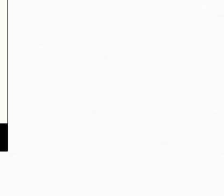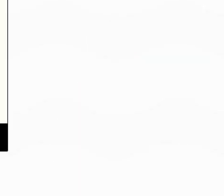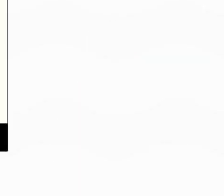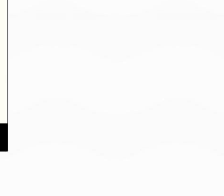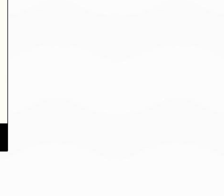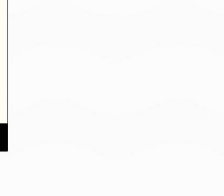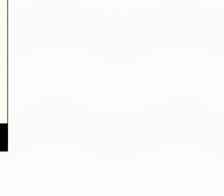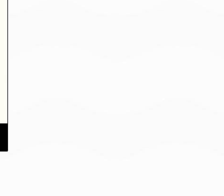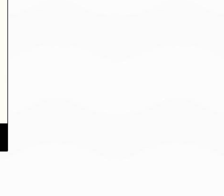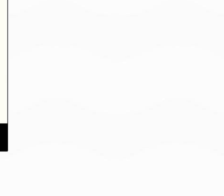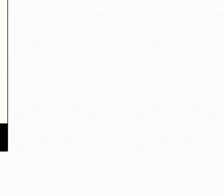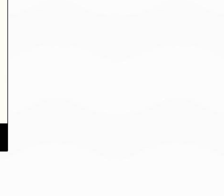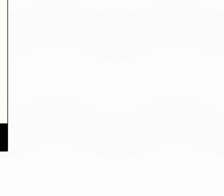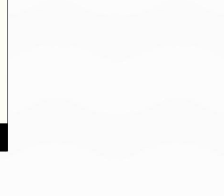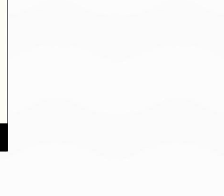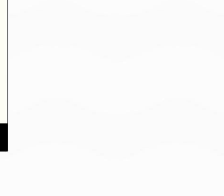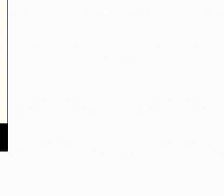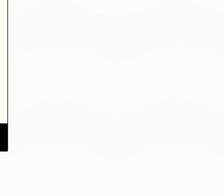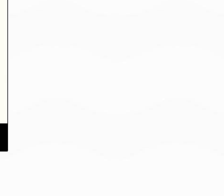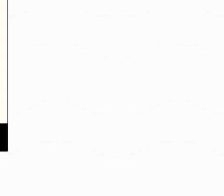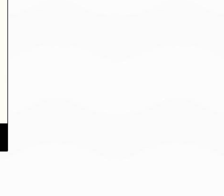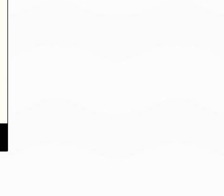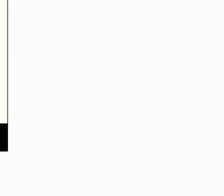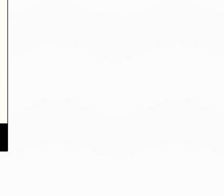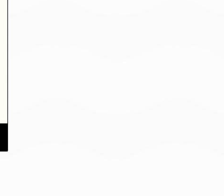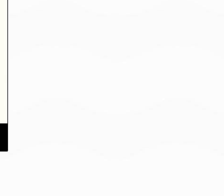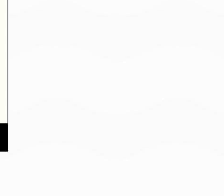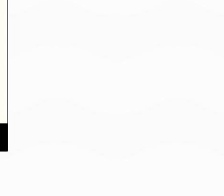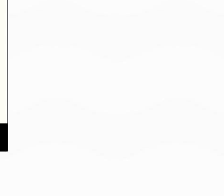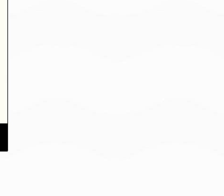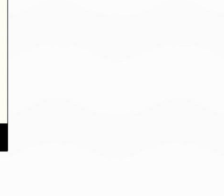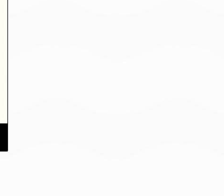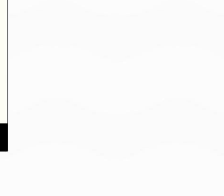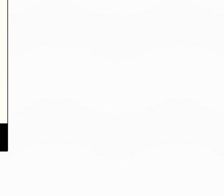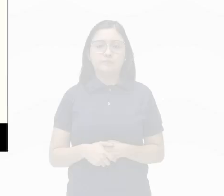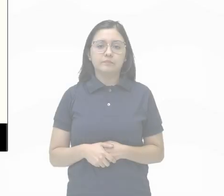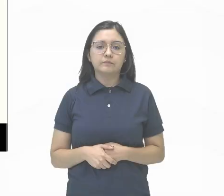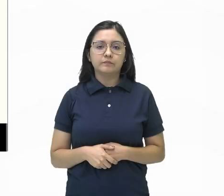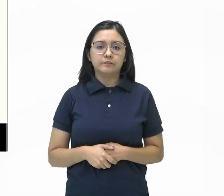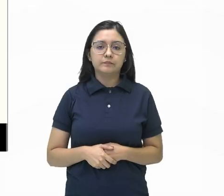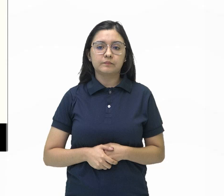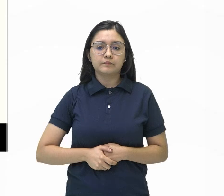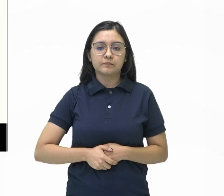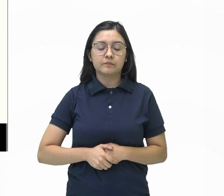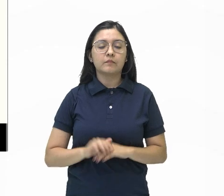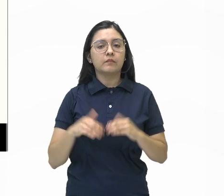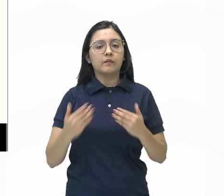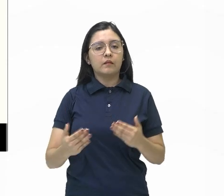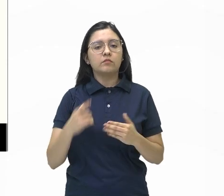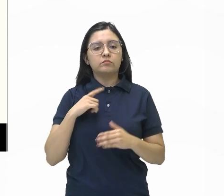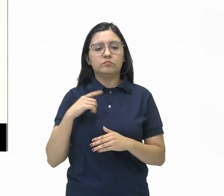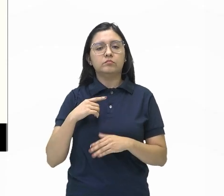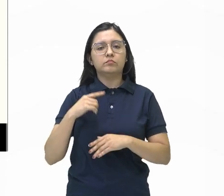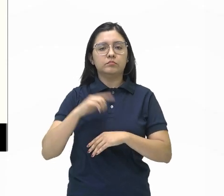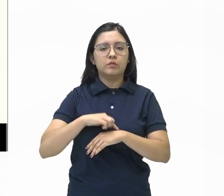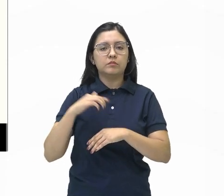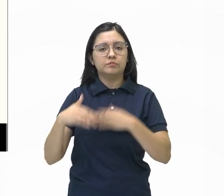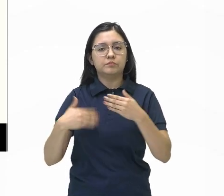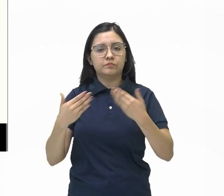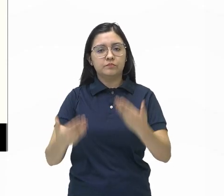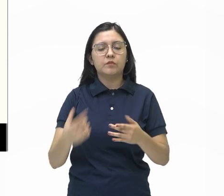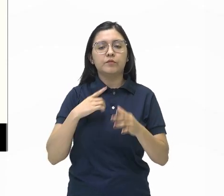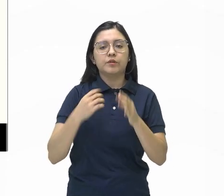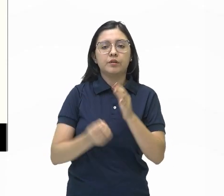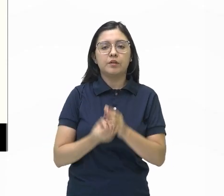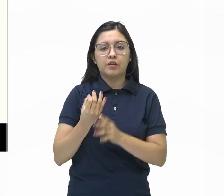carro, né? Então, muitas coisas, inclusive para a indústria, né? Foi sendo criado para as empresas,